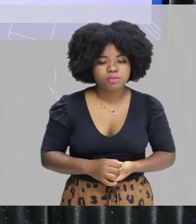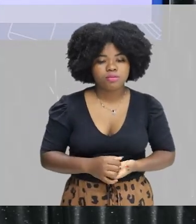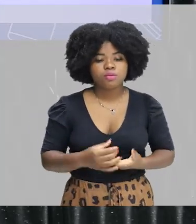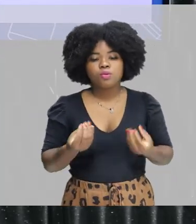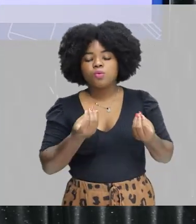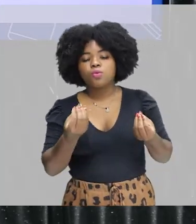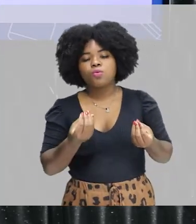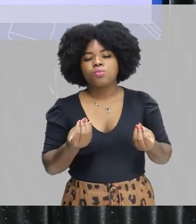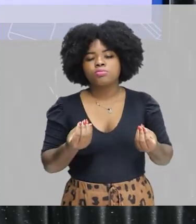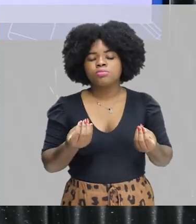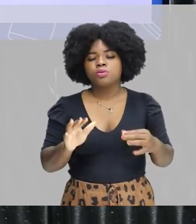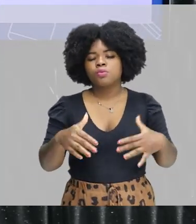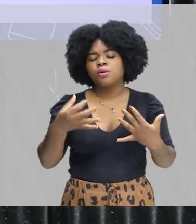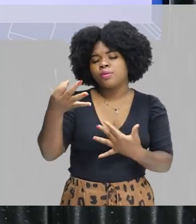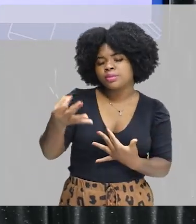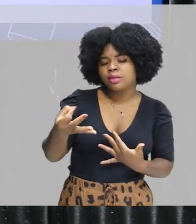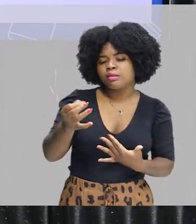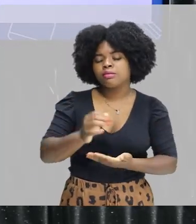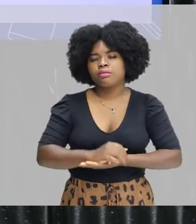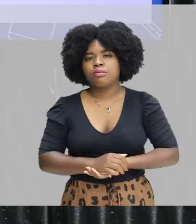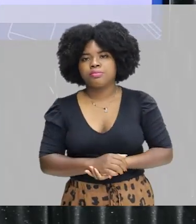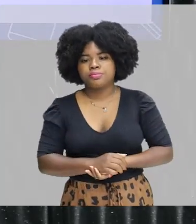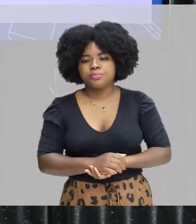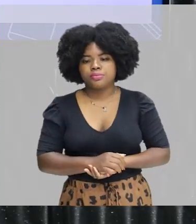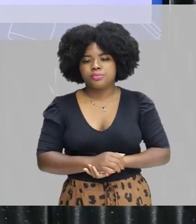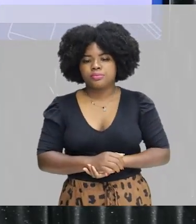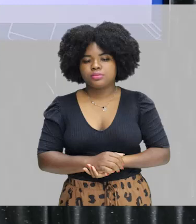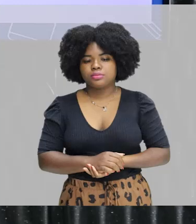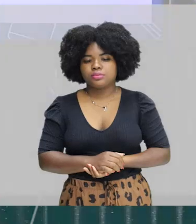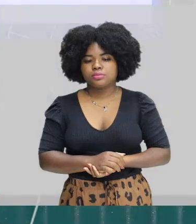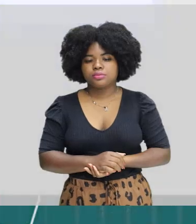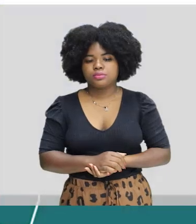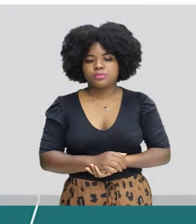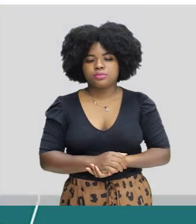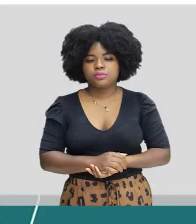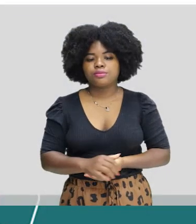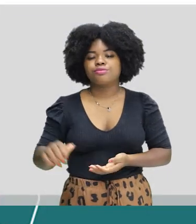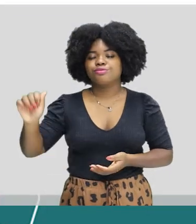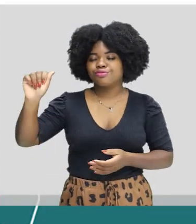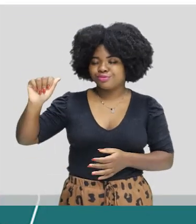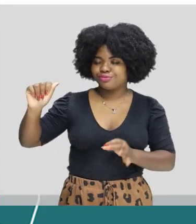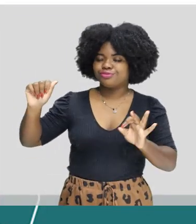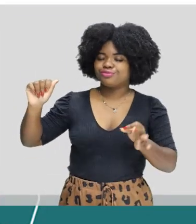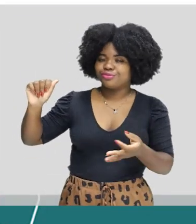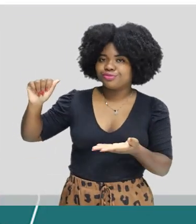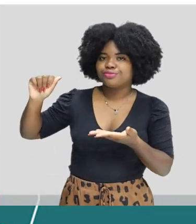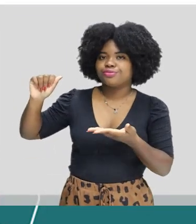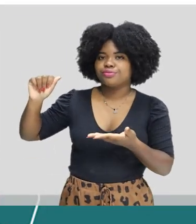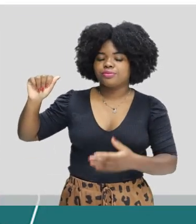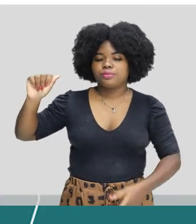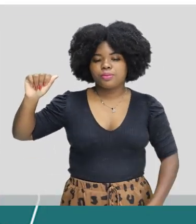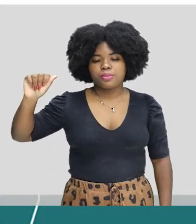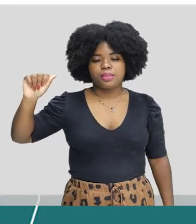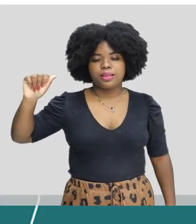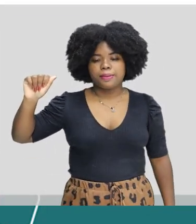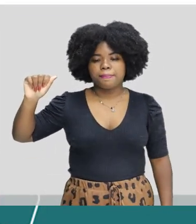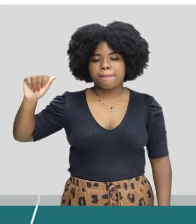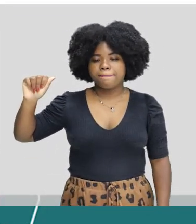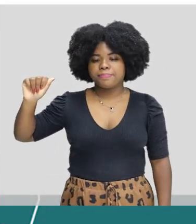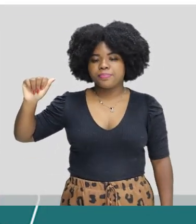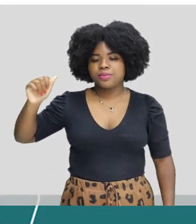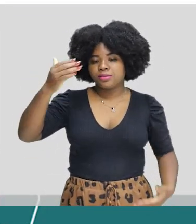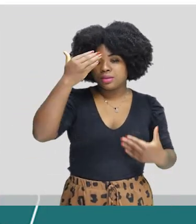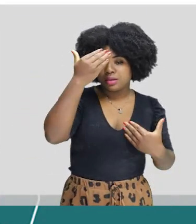agradecer aos enfermeiros dos cuidados prestados. Qual alternativa é a certa? Letra A,